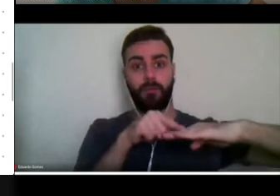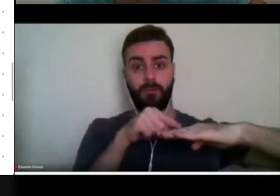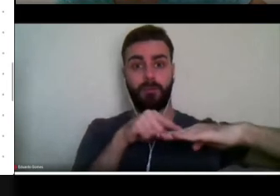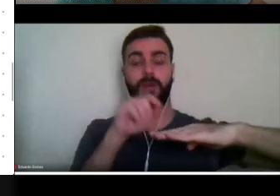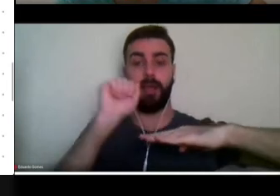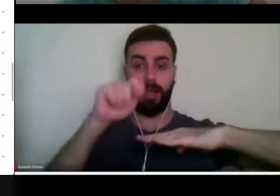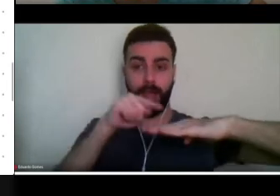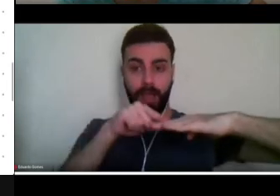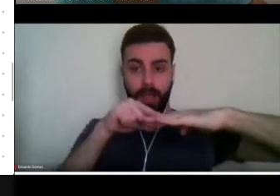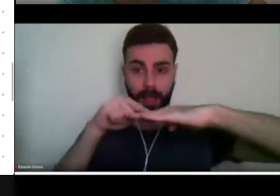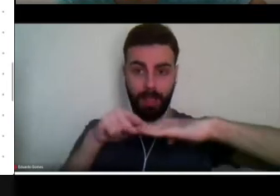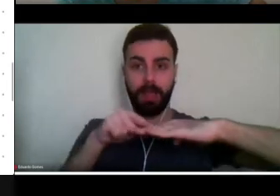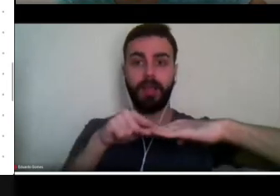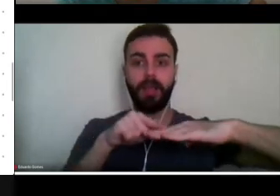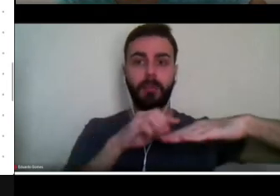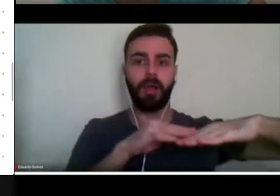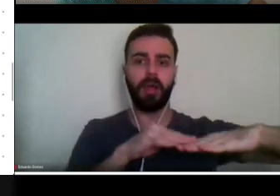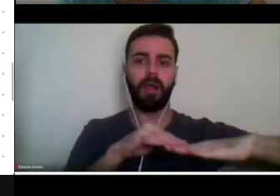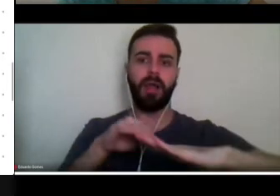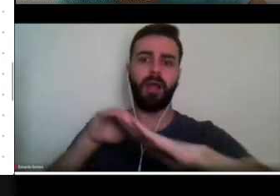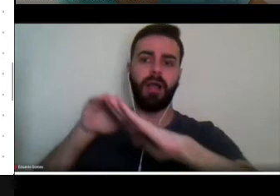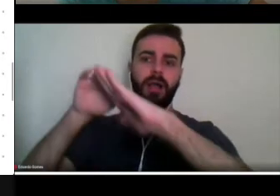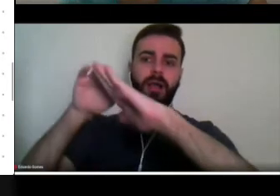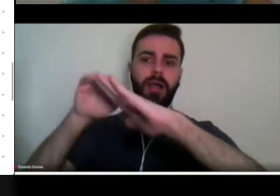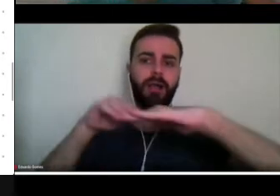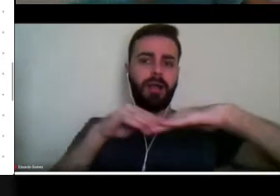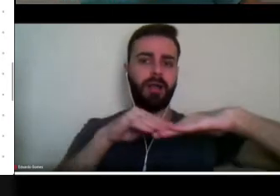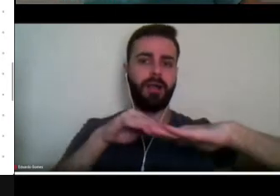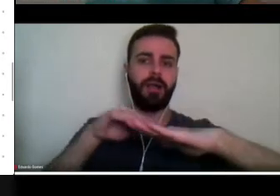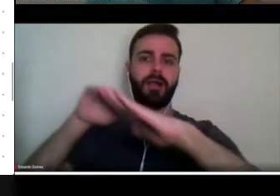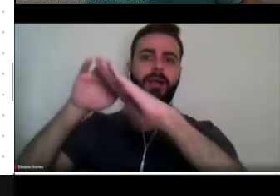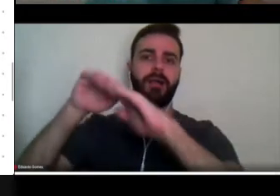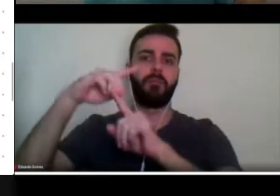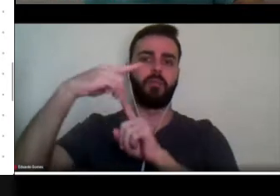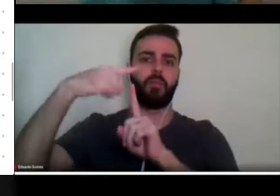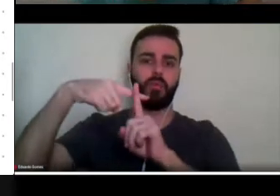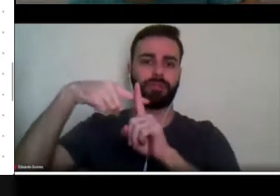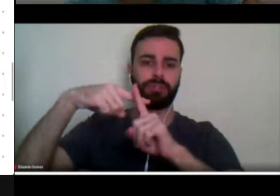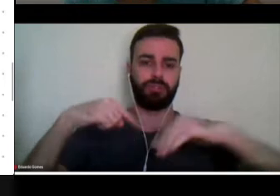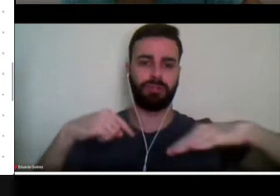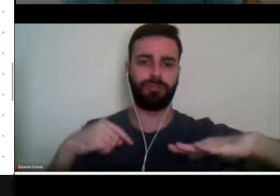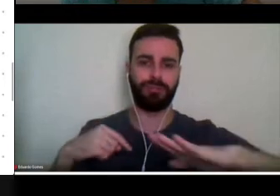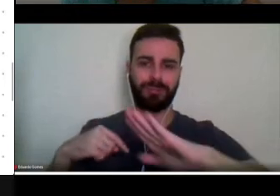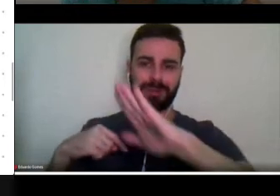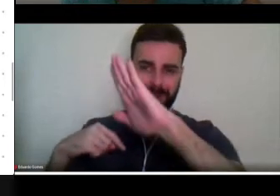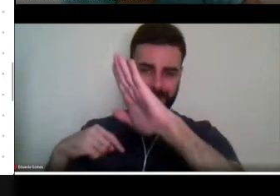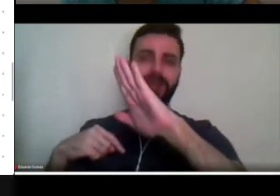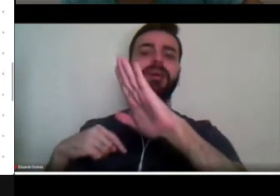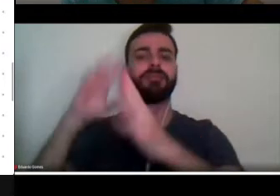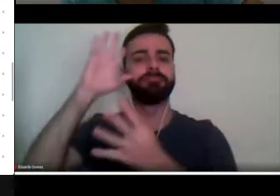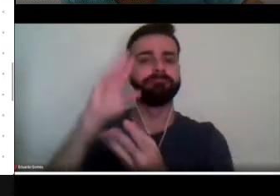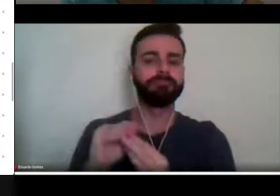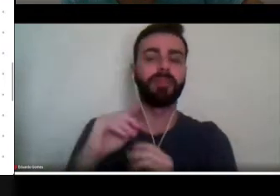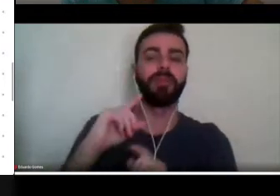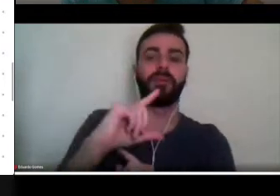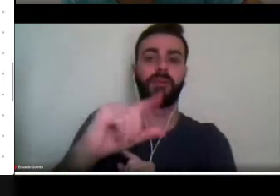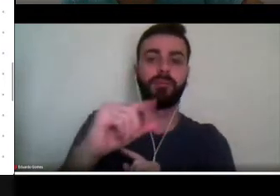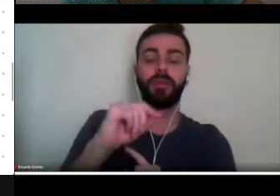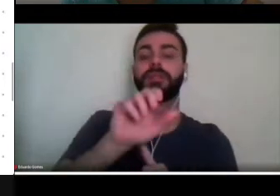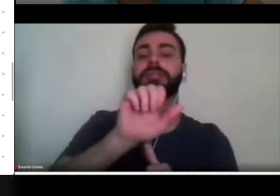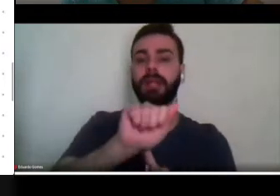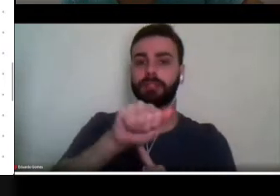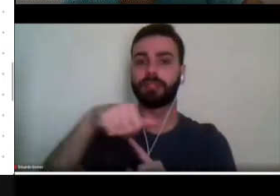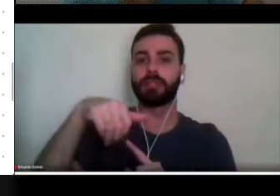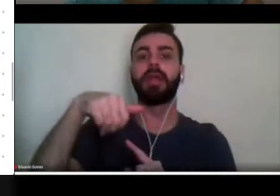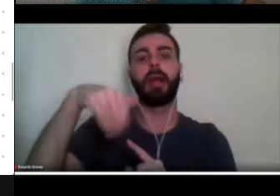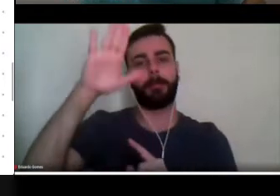a velocidade de A é maior que 0. Se VA é maior que 0 e a